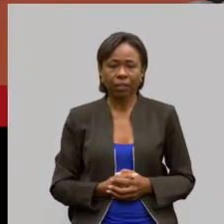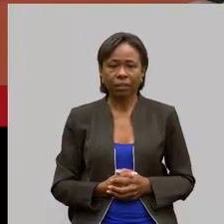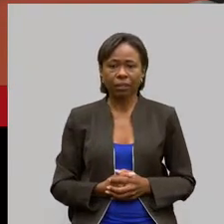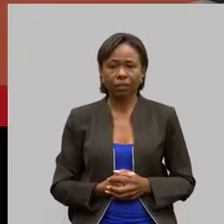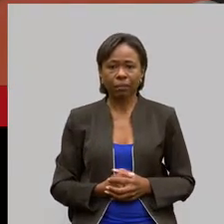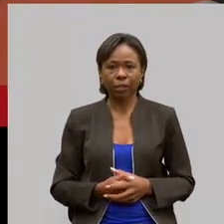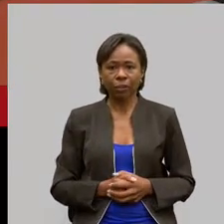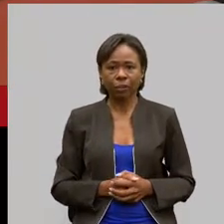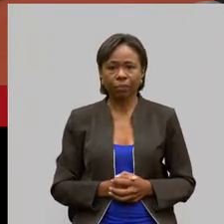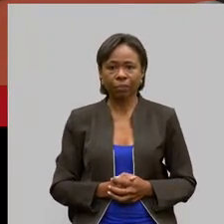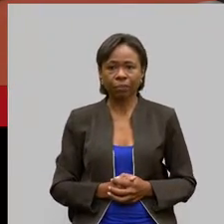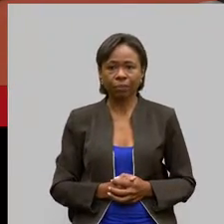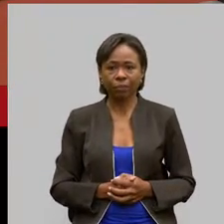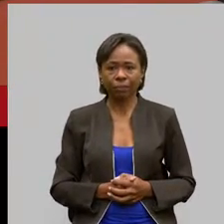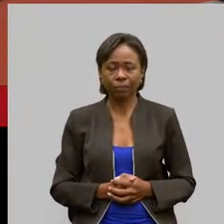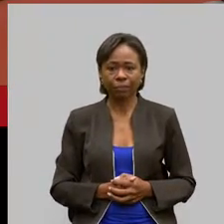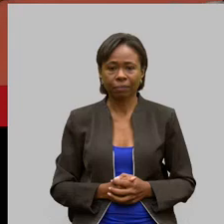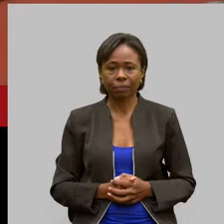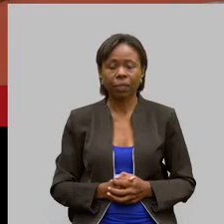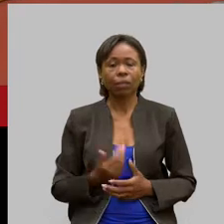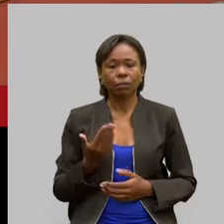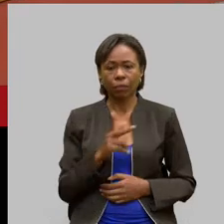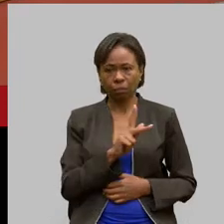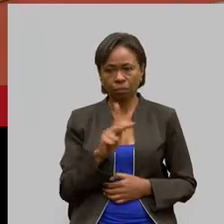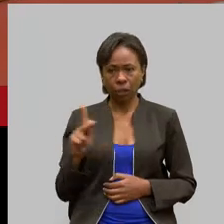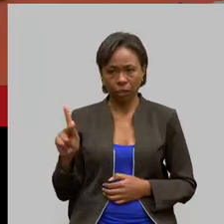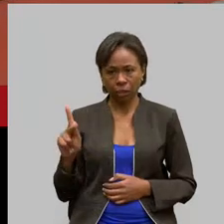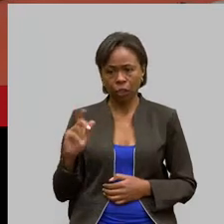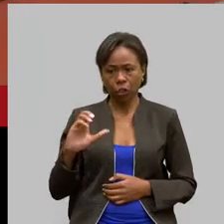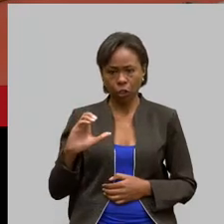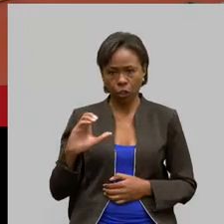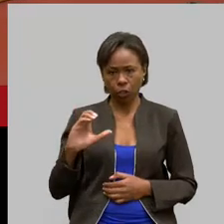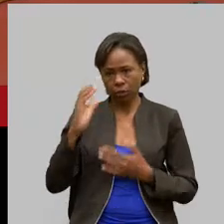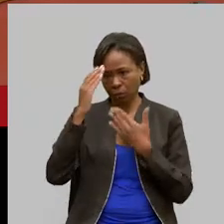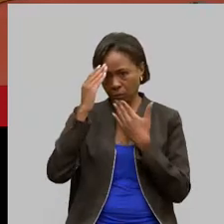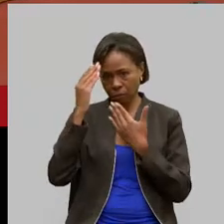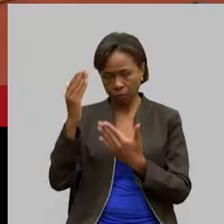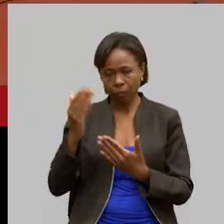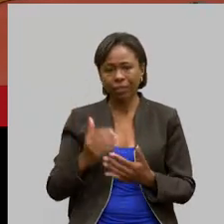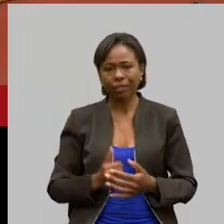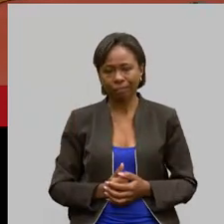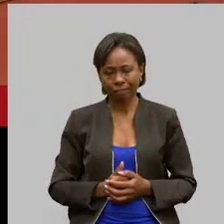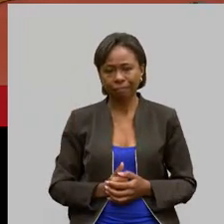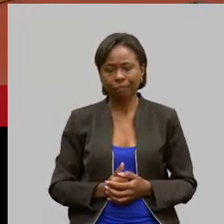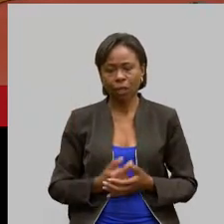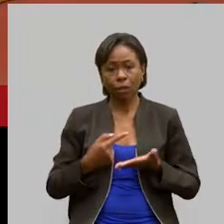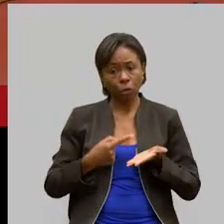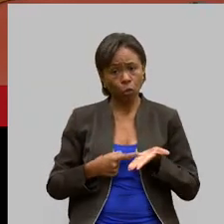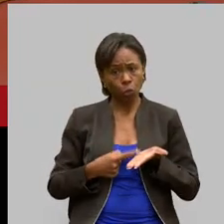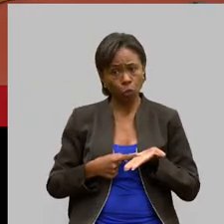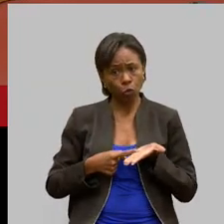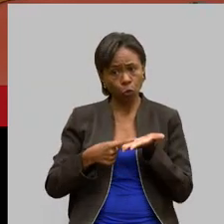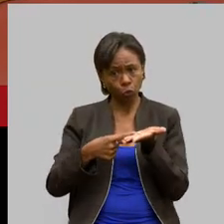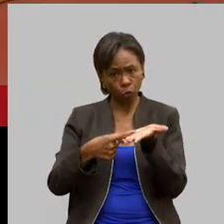Moab Obrigado Presidente Cristiano agradeço muito o convite por estar participando